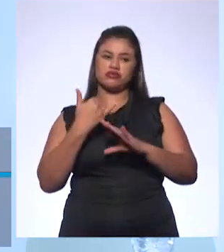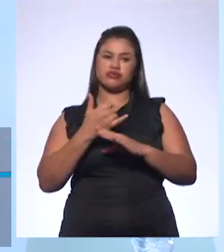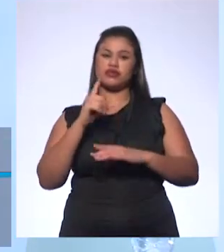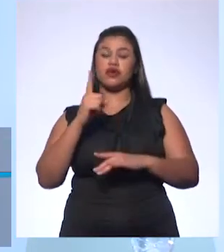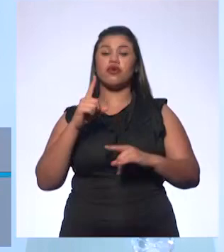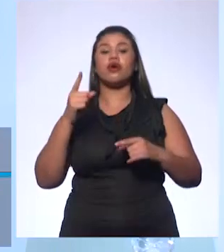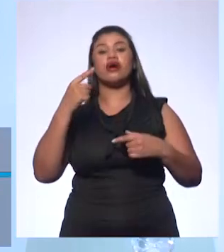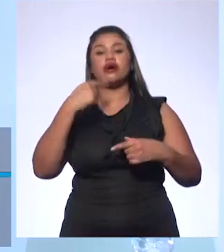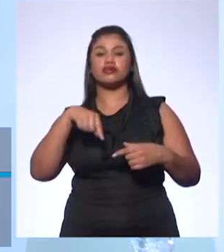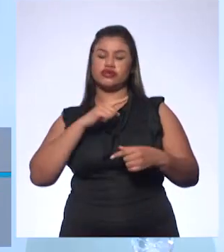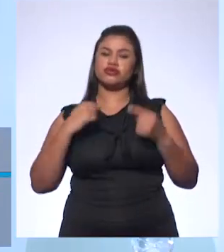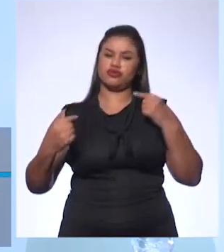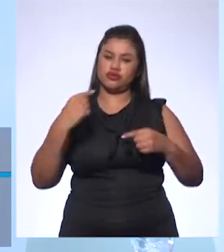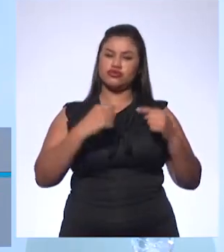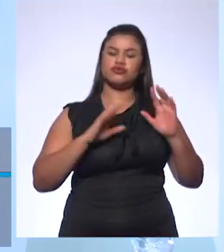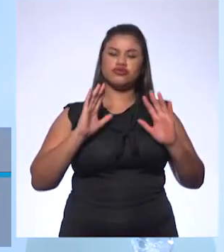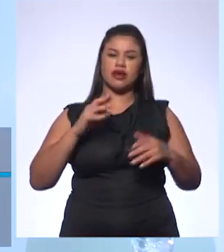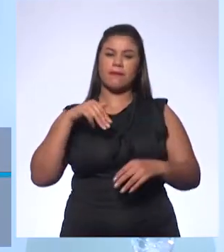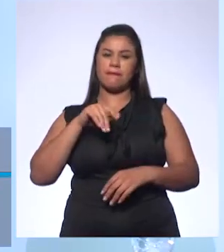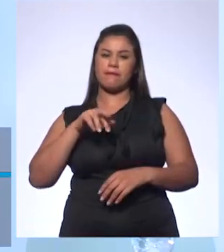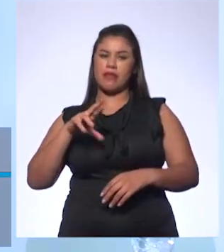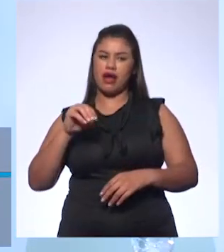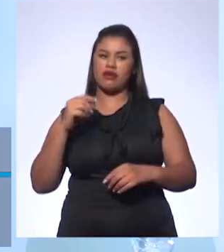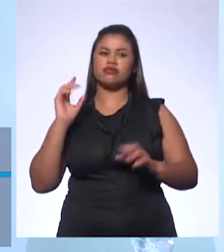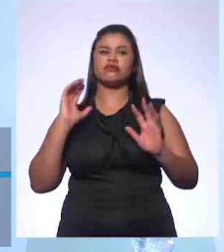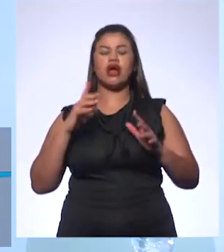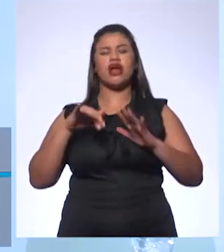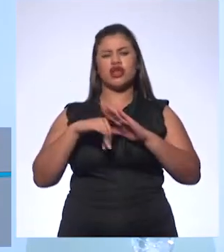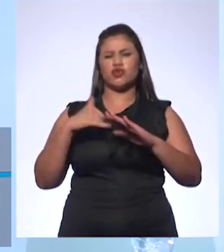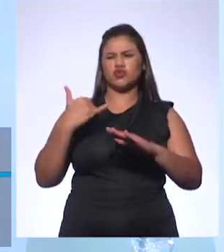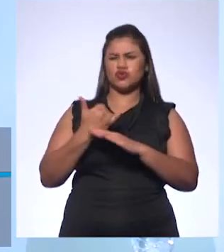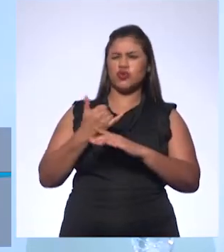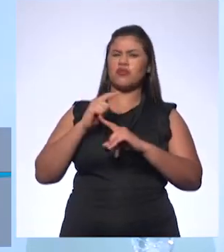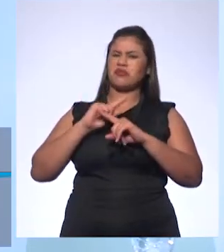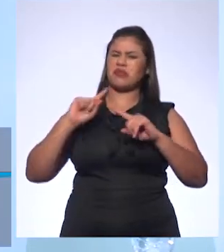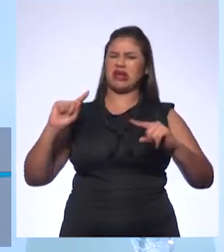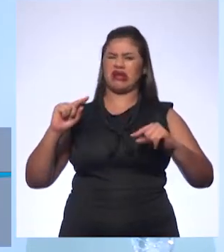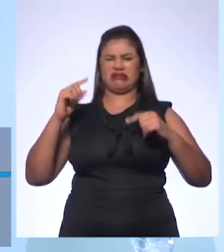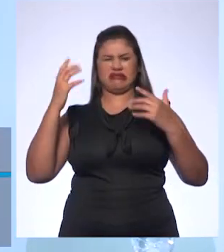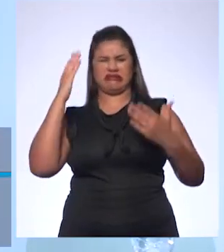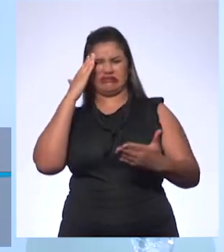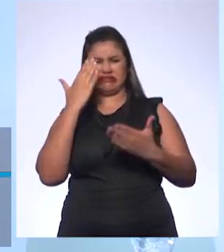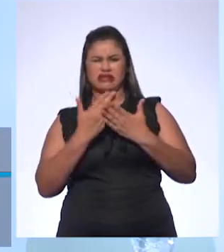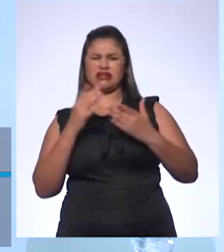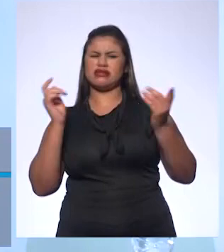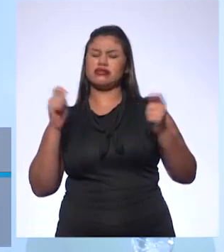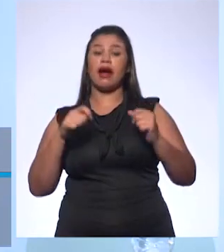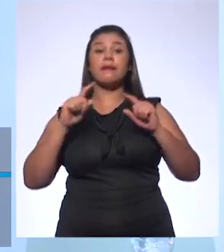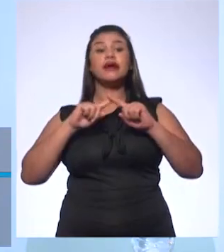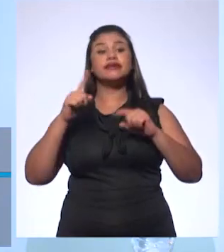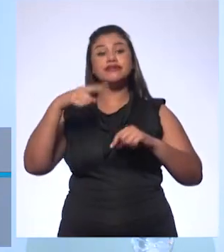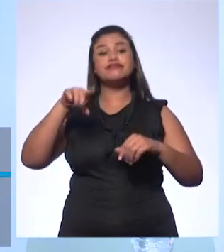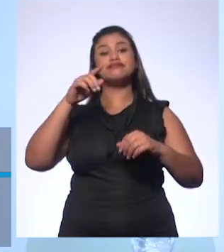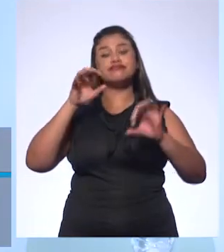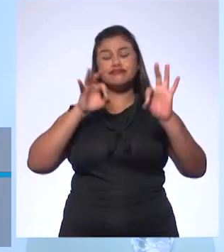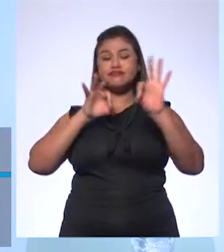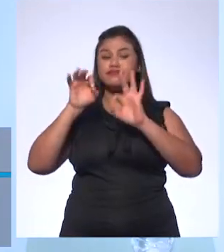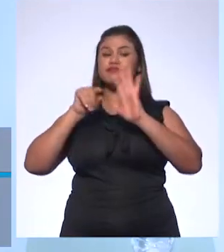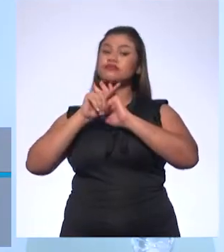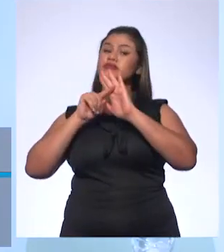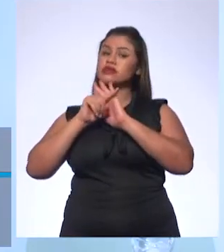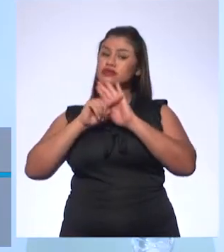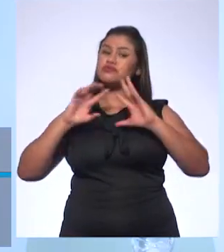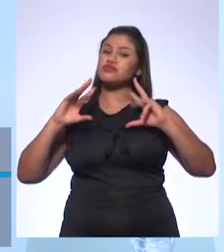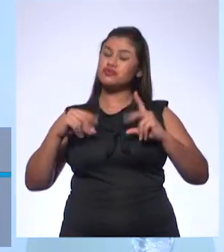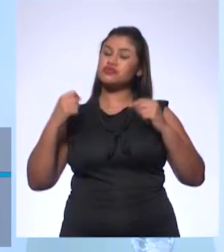aula do Mauro, a gente discutiu essa questão, né? Canal do YouTube, mas enfim, a gente tem que sempre estar checando tudo, né? Porque de